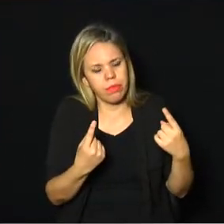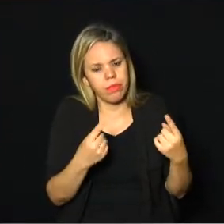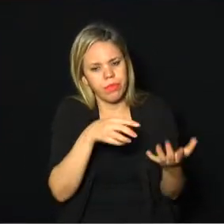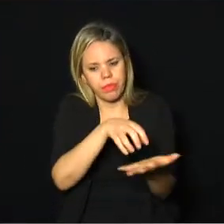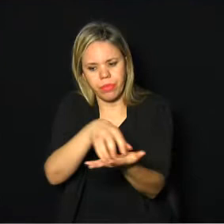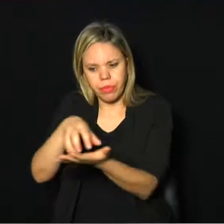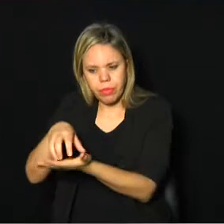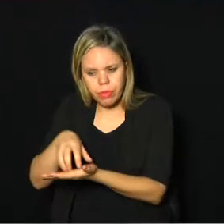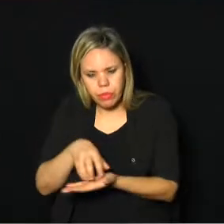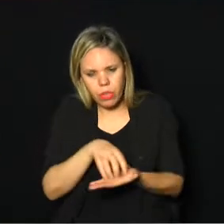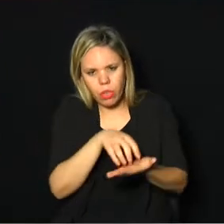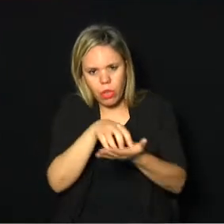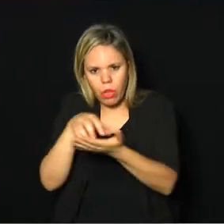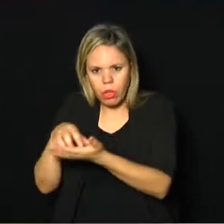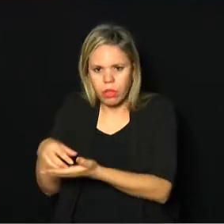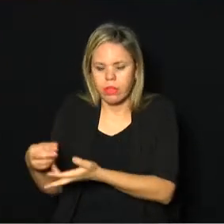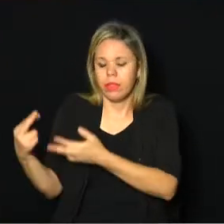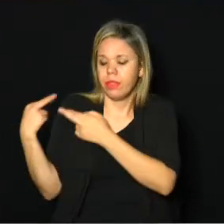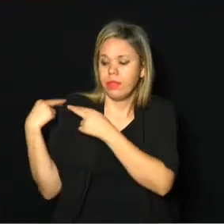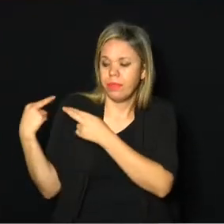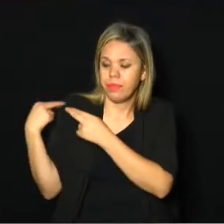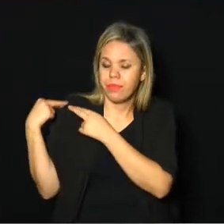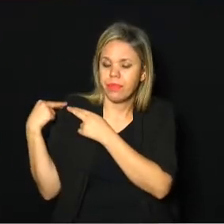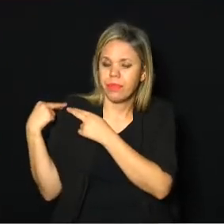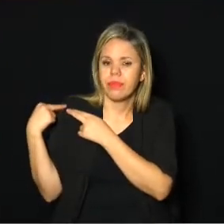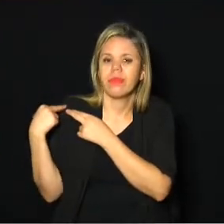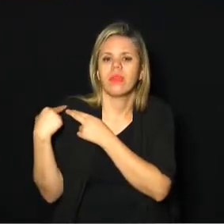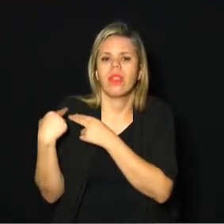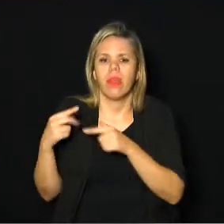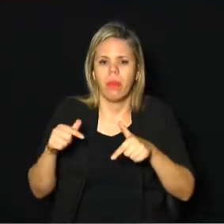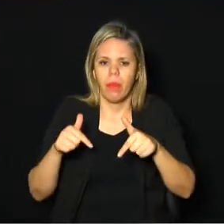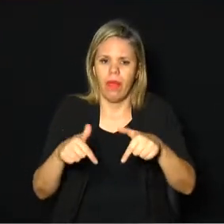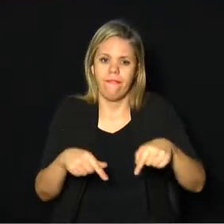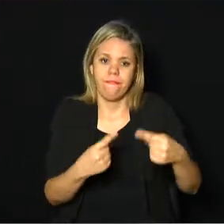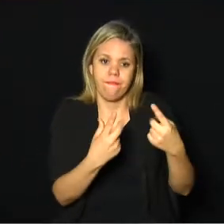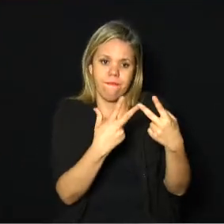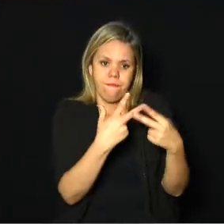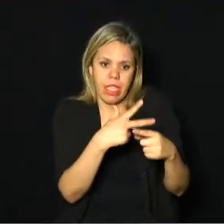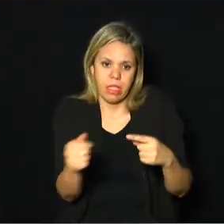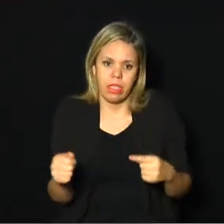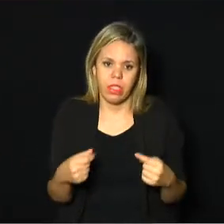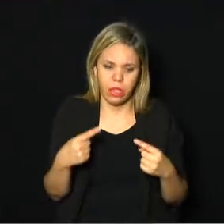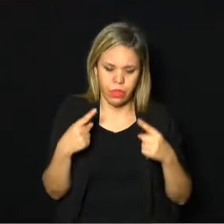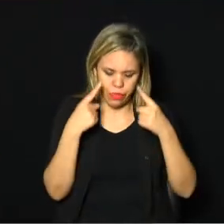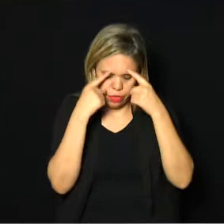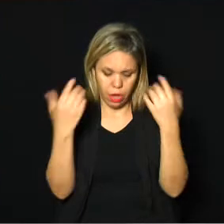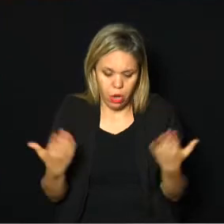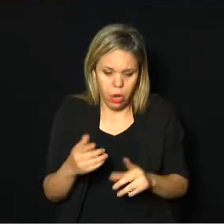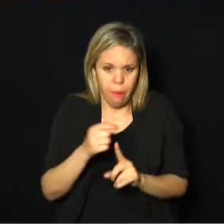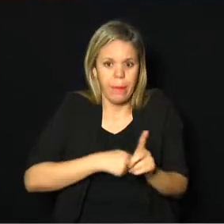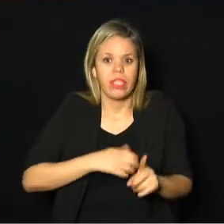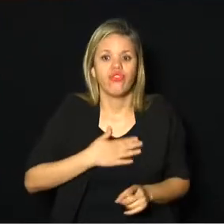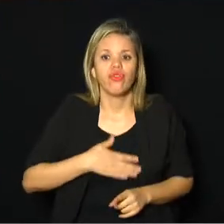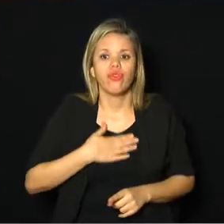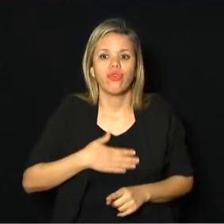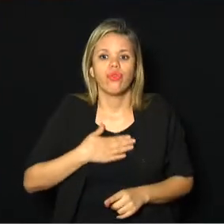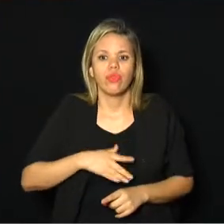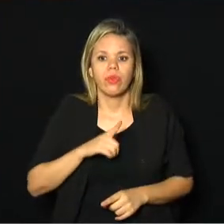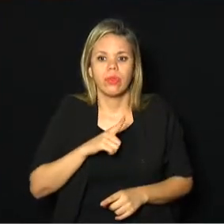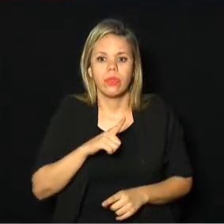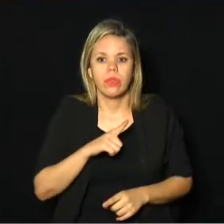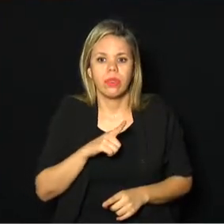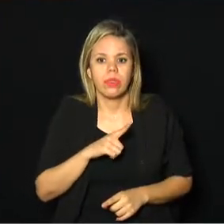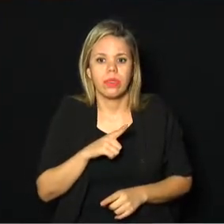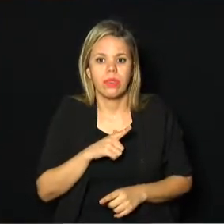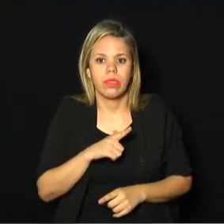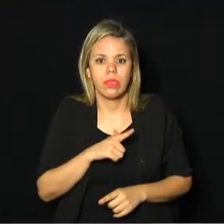que são os órgãos responsáveis pelo enfrentamento de violência. Lembrando que agora em agosto nós temos aí